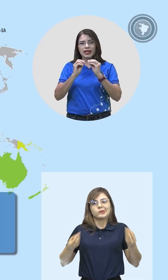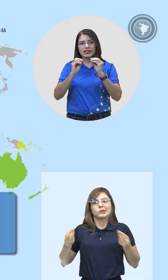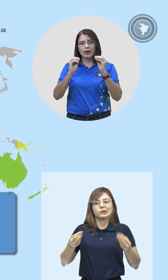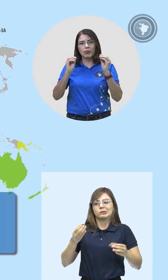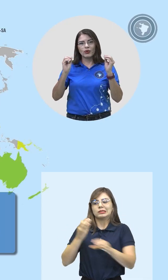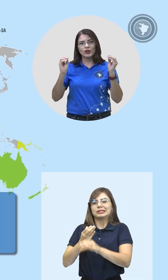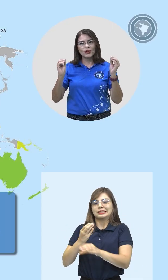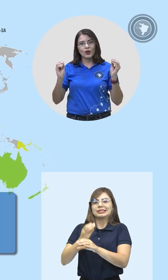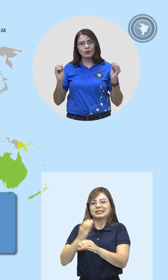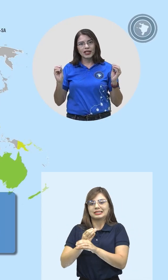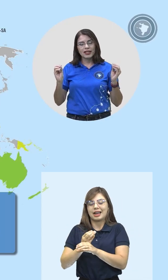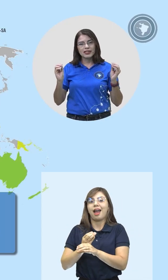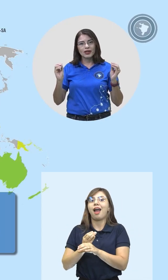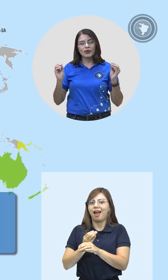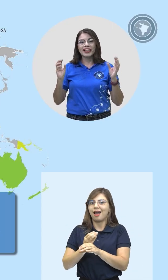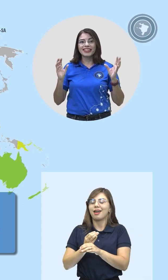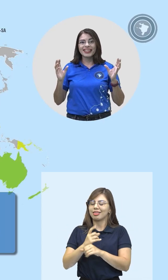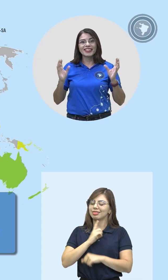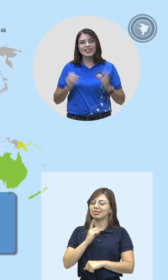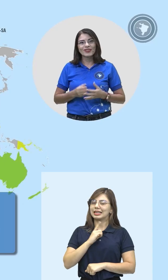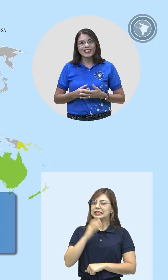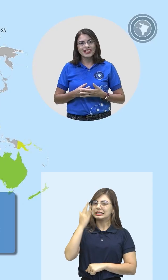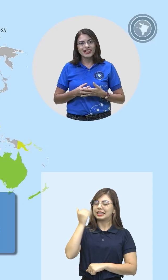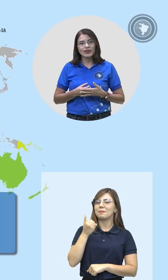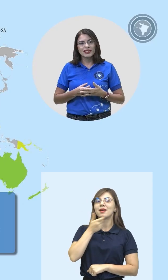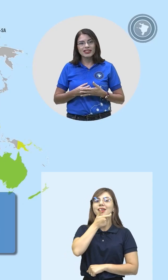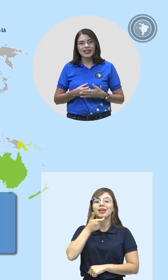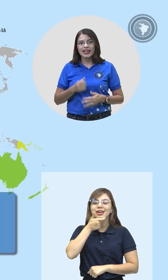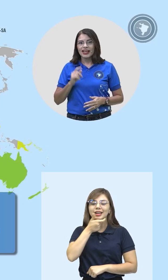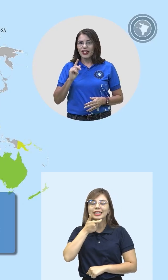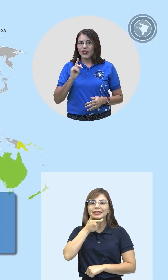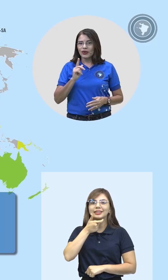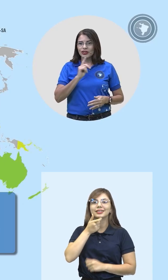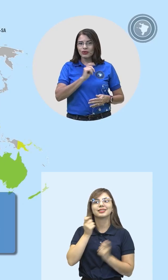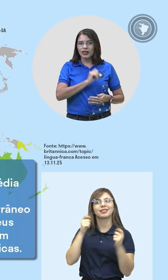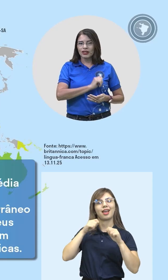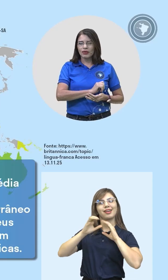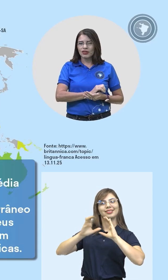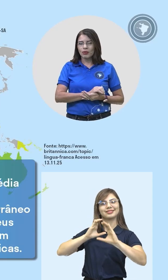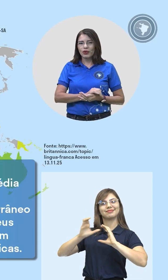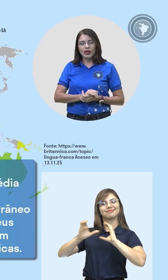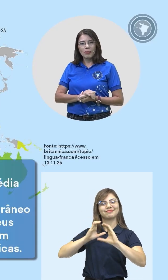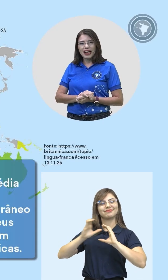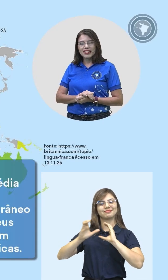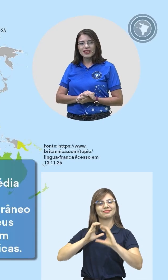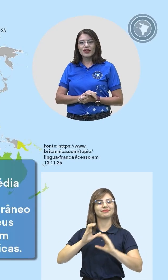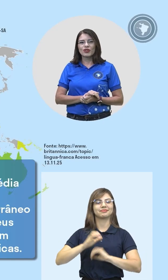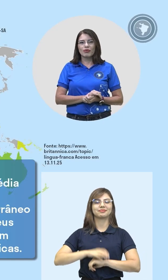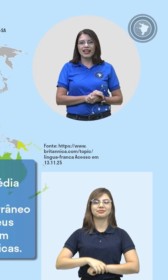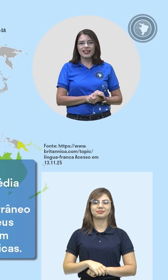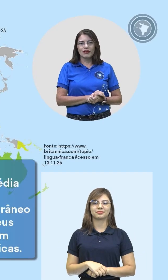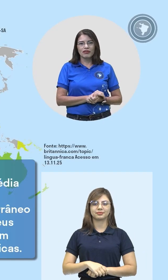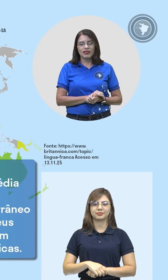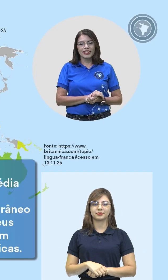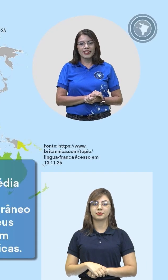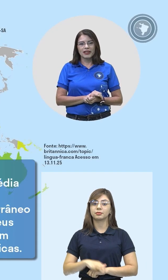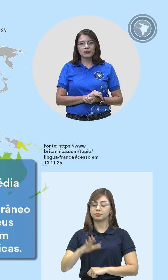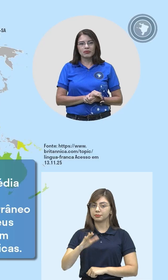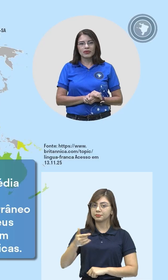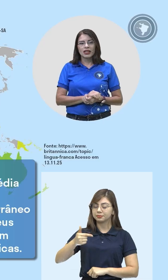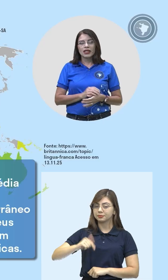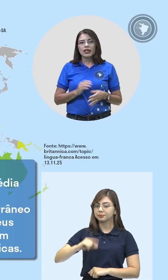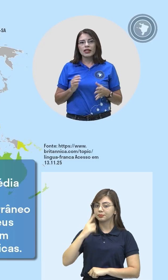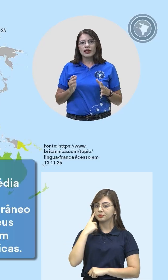para ser essa ponte de comunicação entre essas duas línguas. Continuando, vamos ver um pouquinho mais sobre a língua